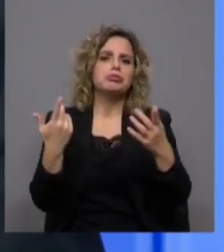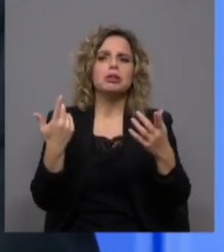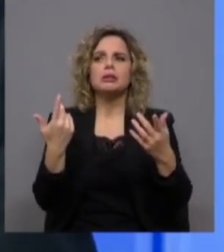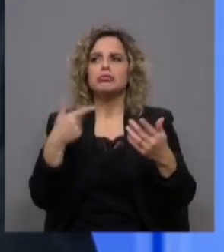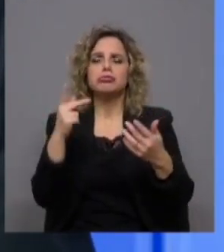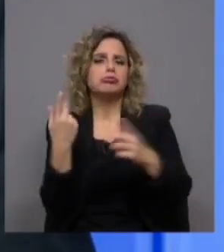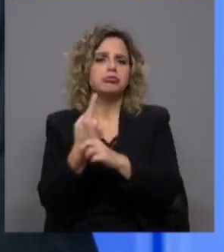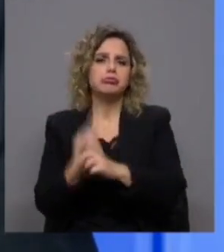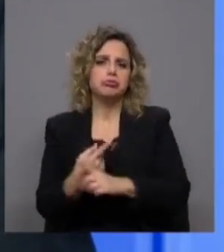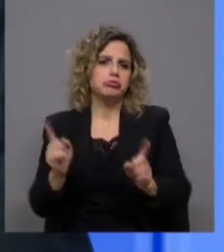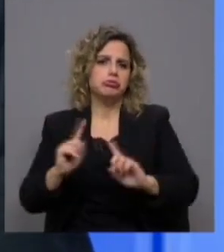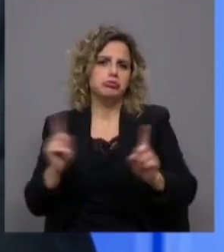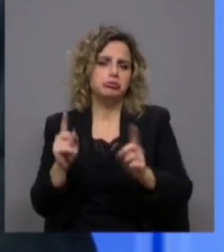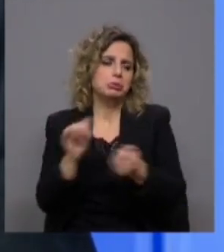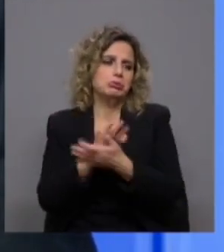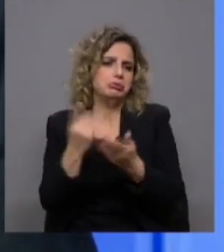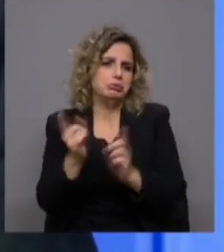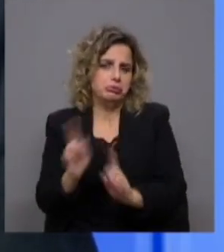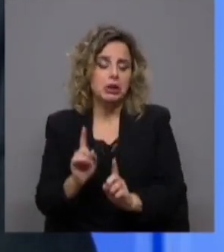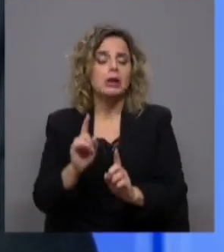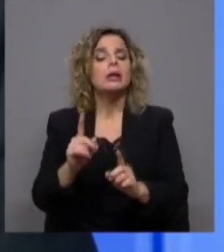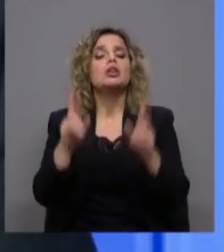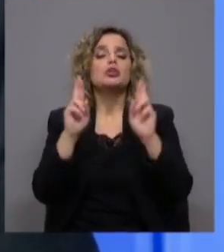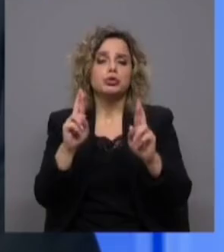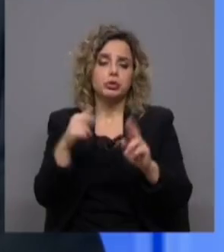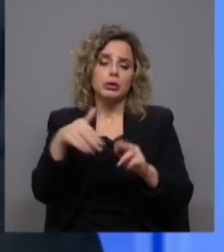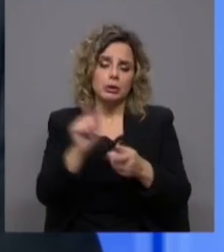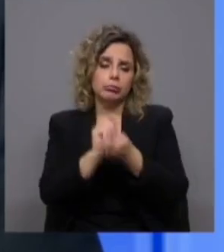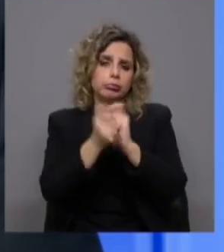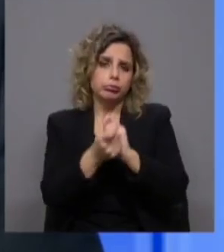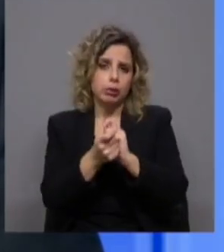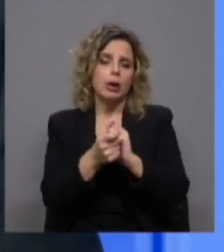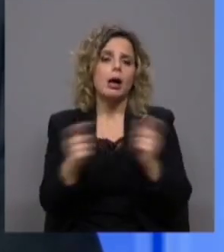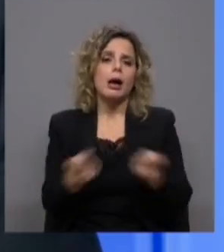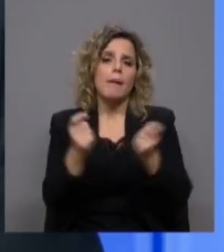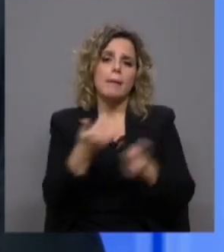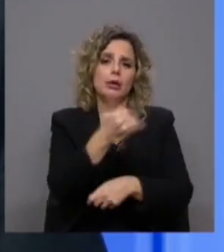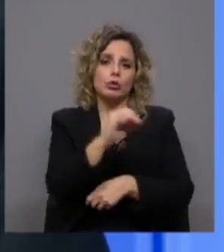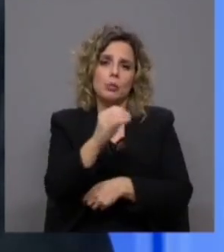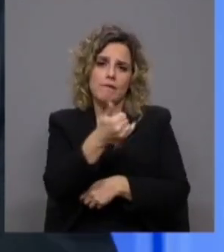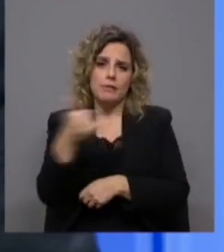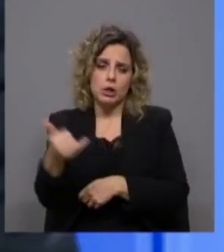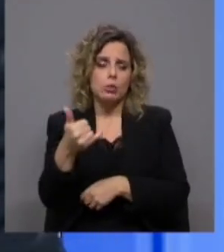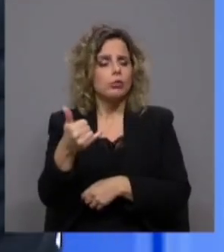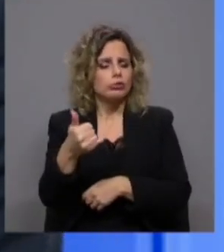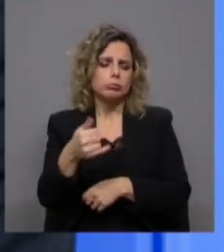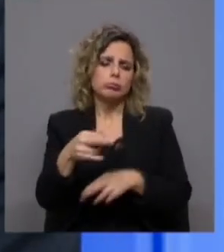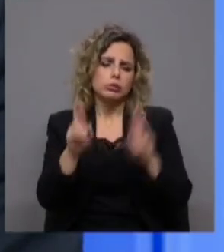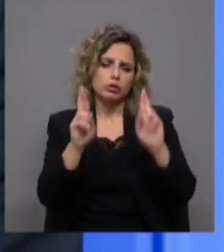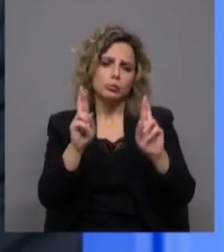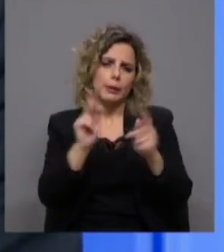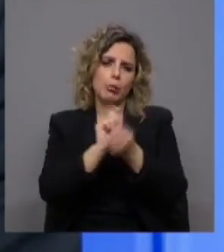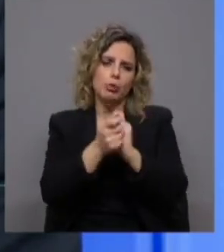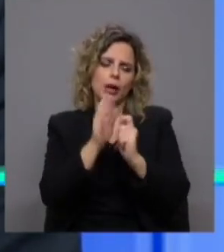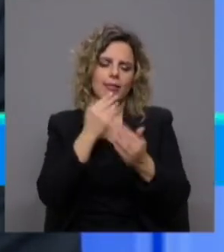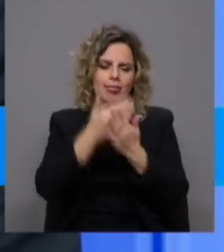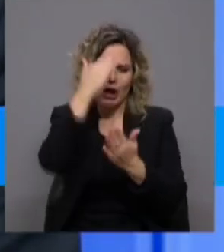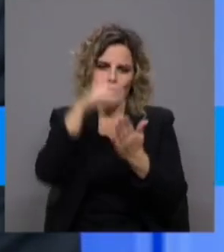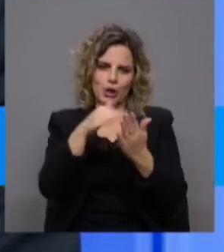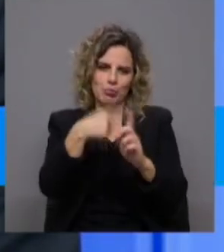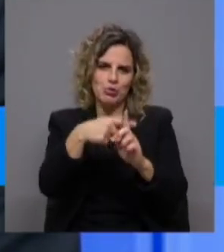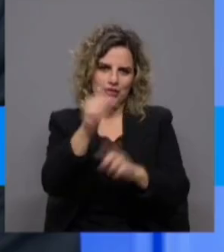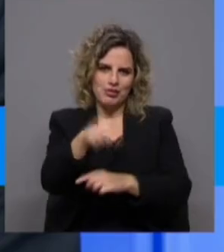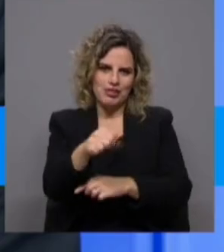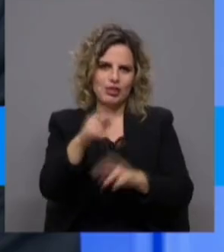mensagem espécie que espero que isso vai mudar isso certamente mudará durante esta campanha de 2022 e tenho a certeza que isto trará bons resultados